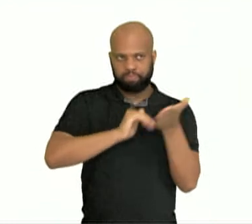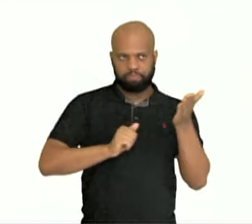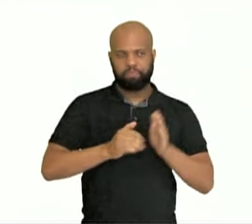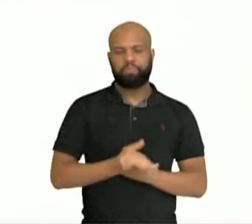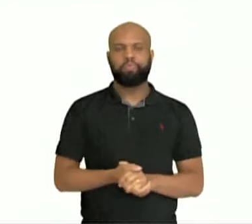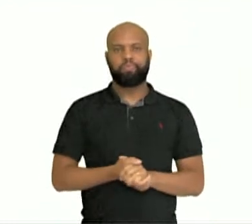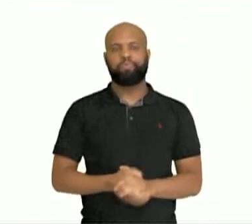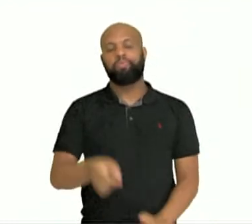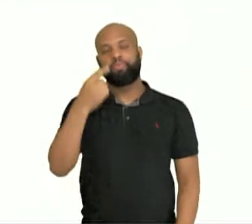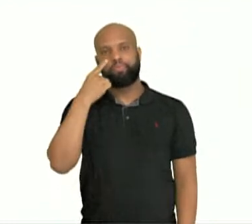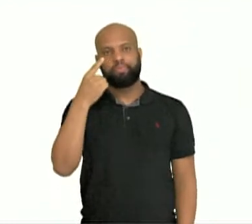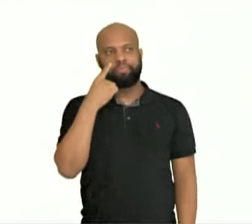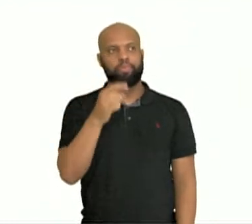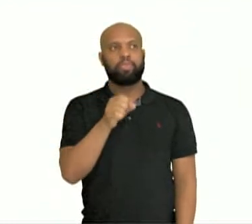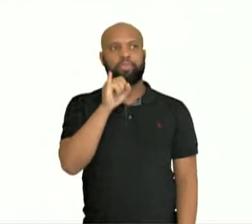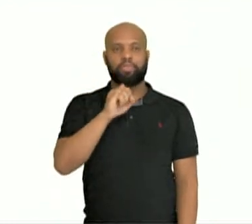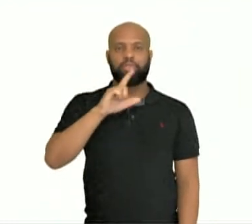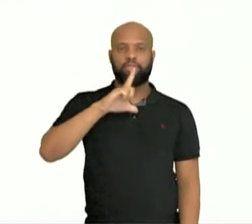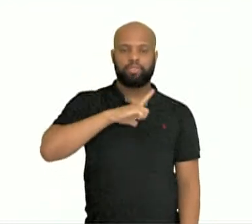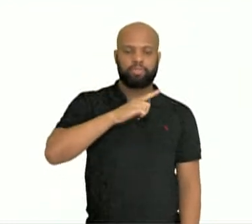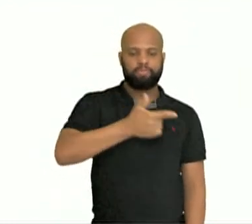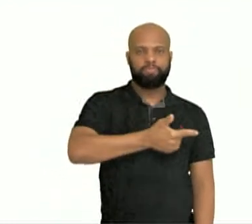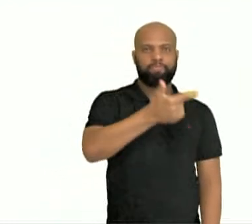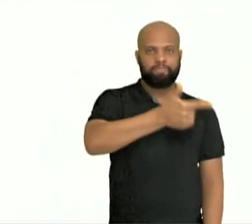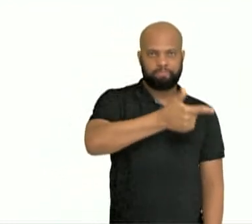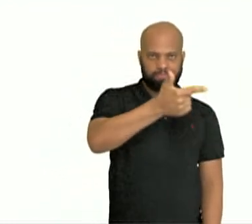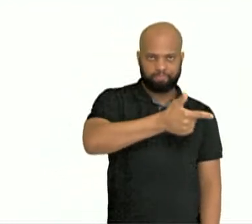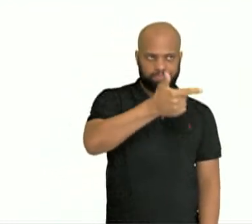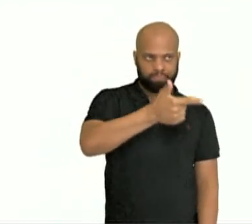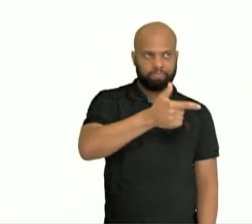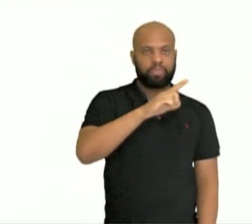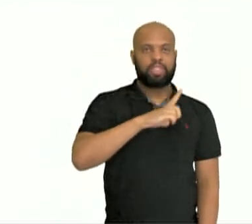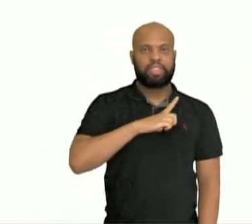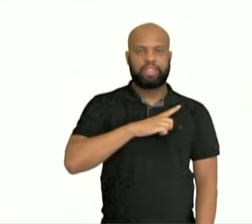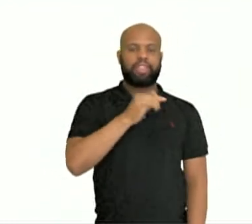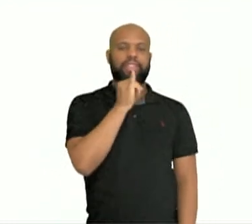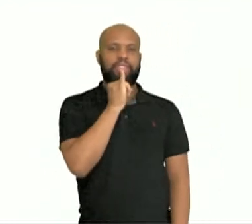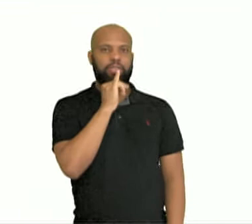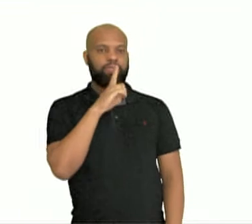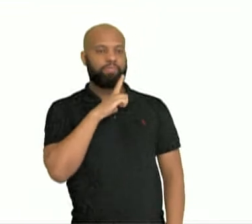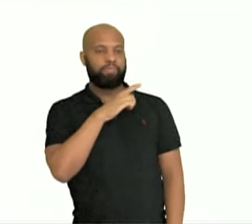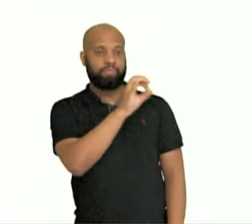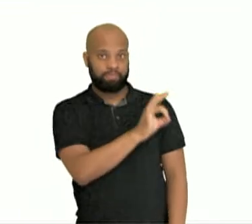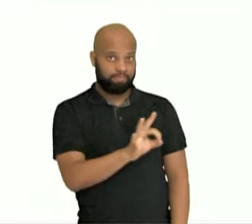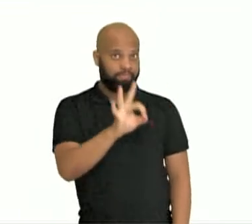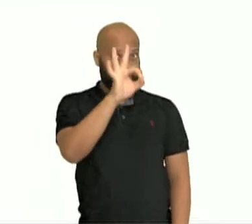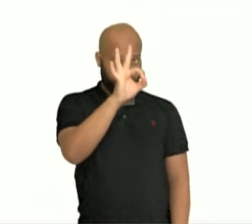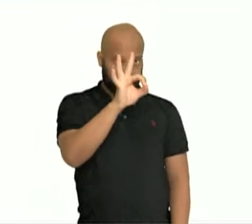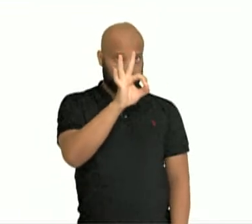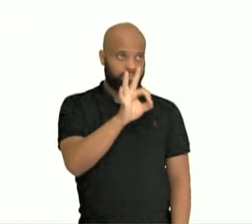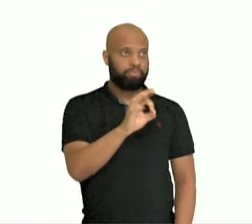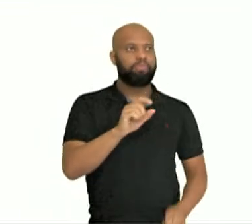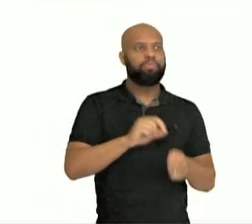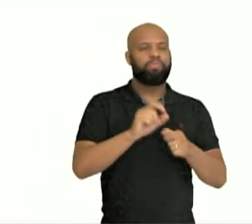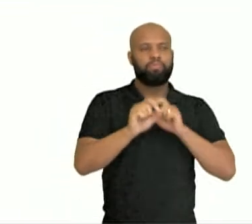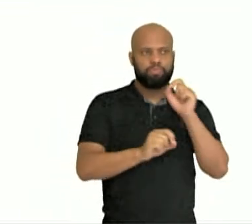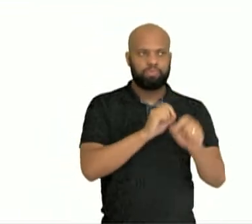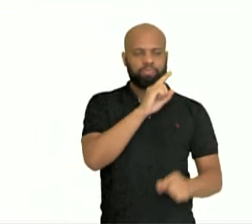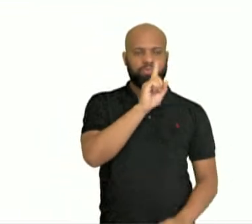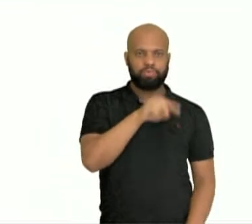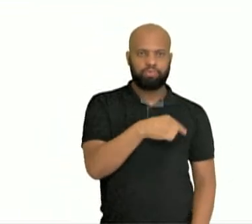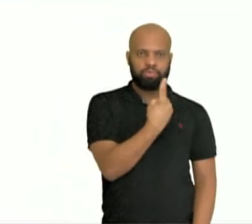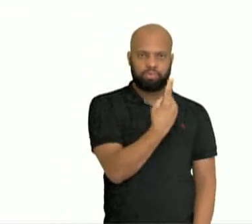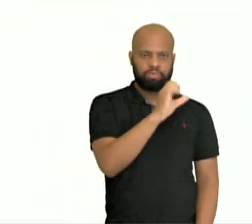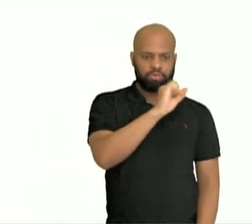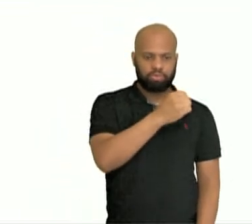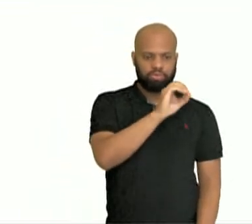no eixo X. Se eu tiver os ângulos descritos em graus, estiver com o ângulo no segundo quadrante, eu vou fazer